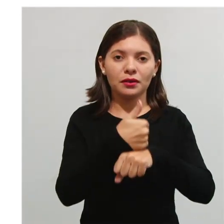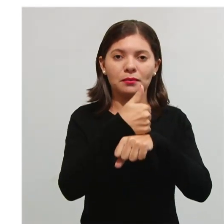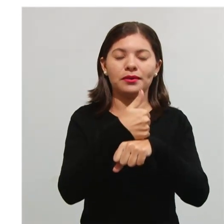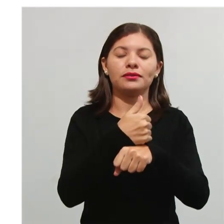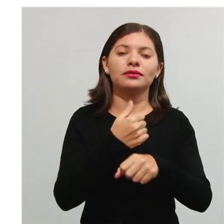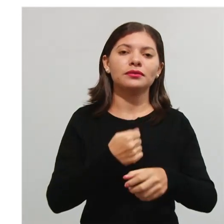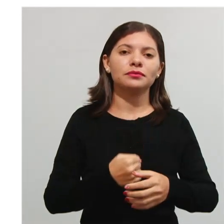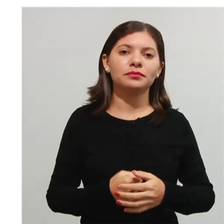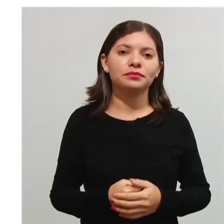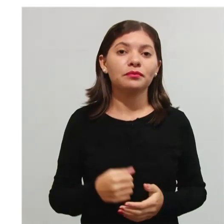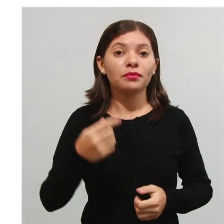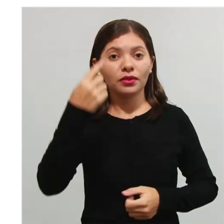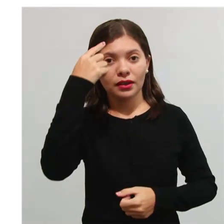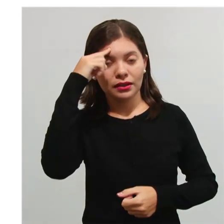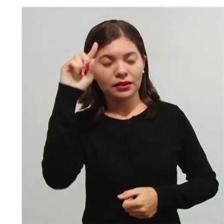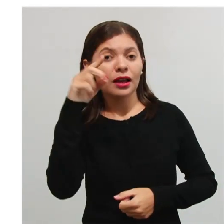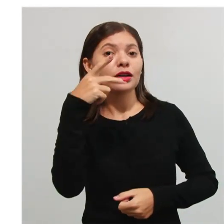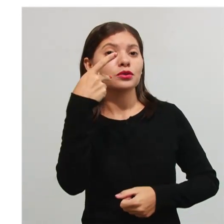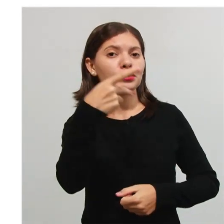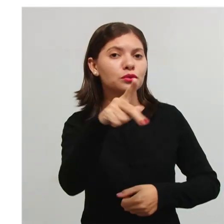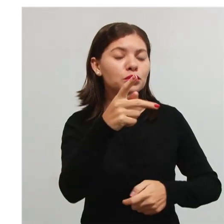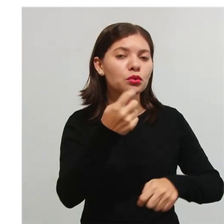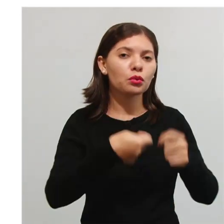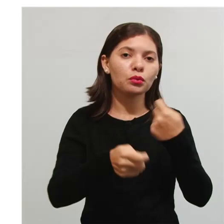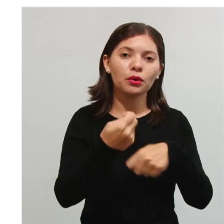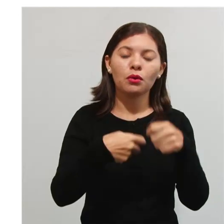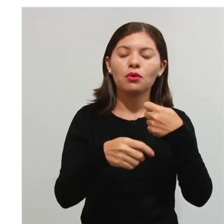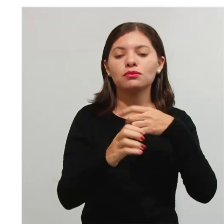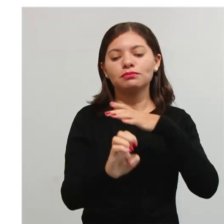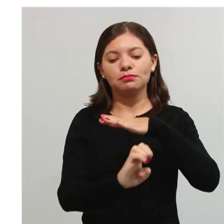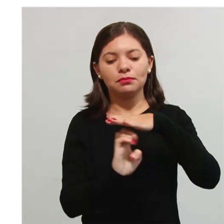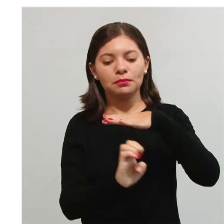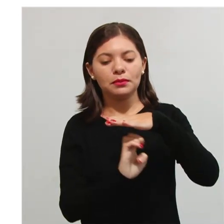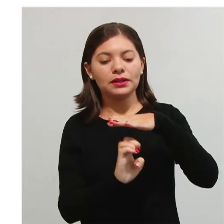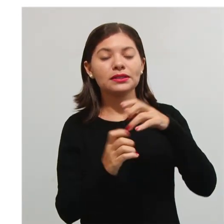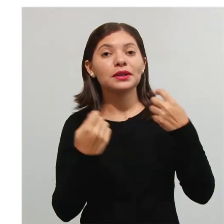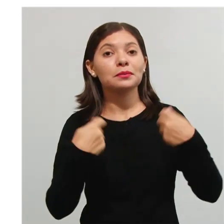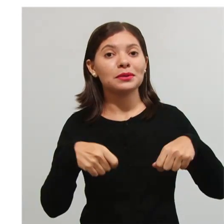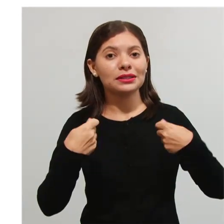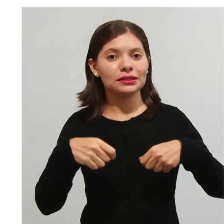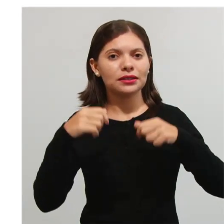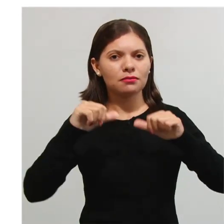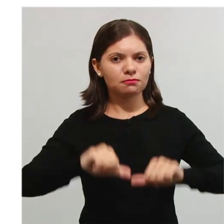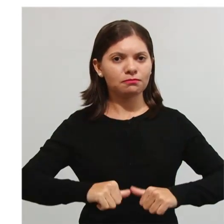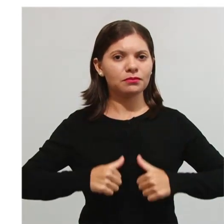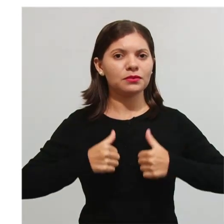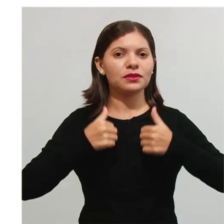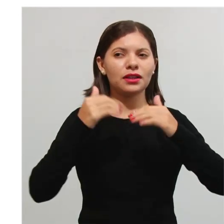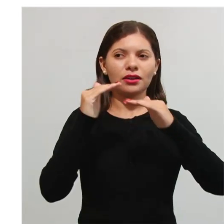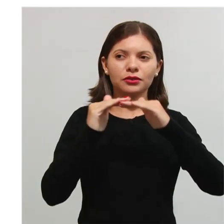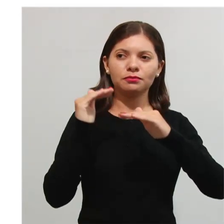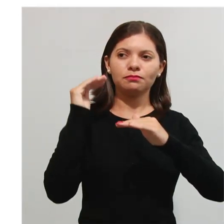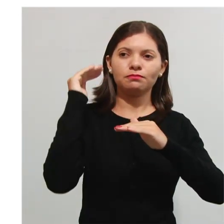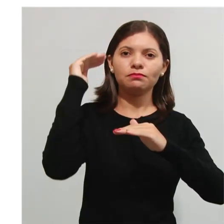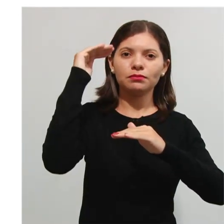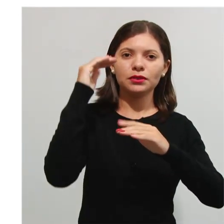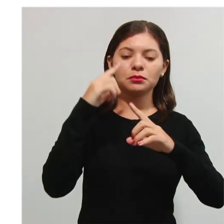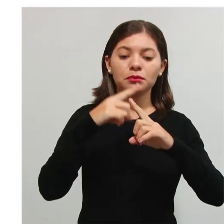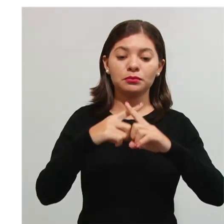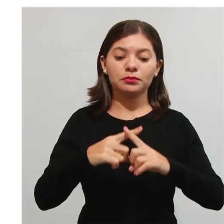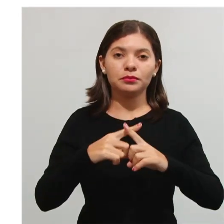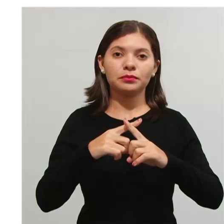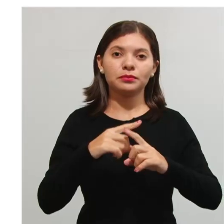A sua ideia, o seu negócio, a sua empresa tem que ter uma vantagem em cima do seu